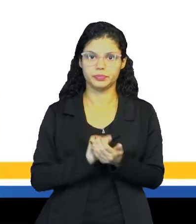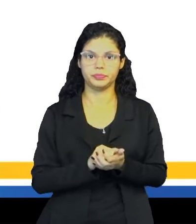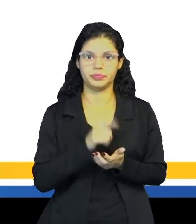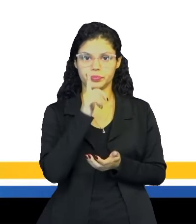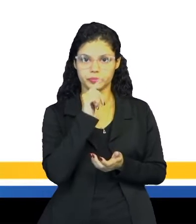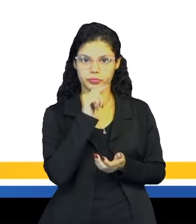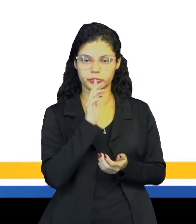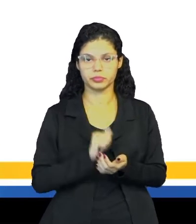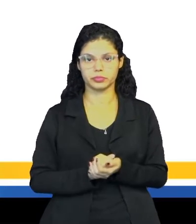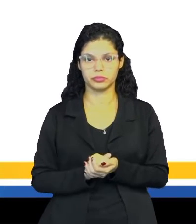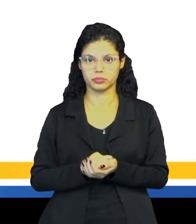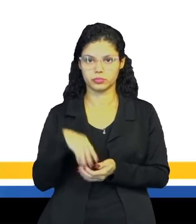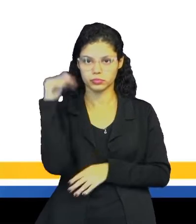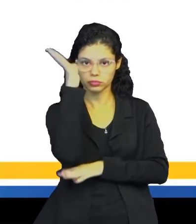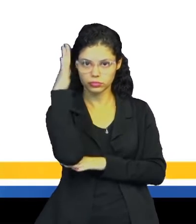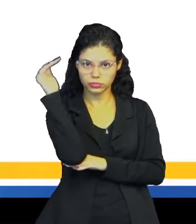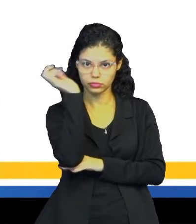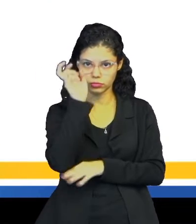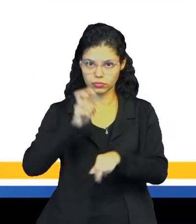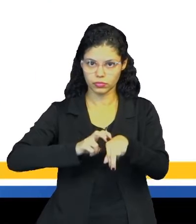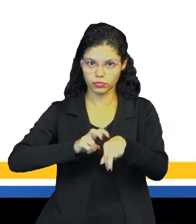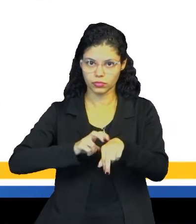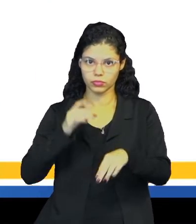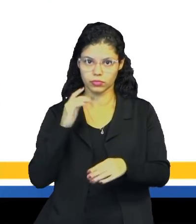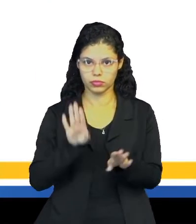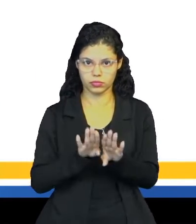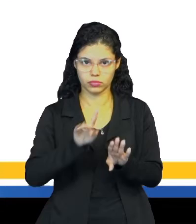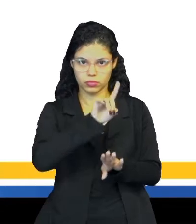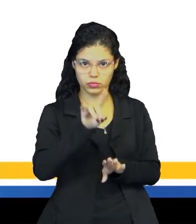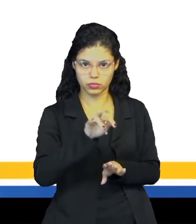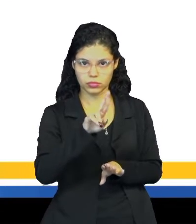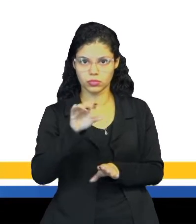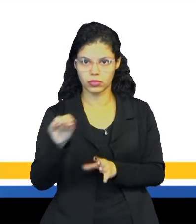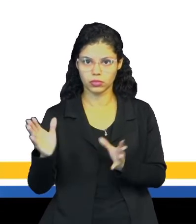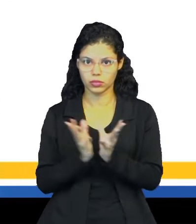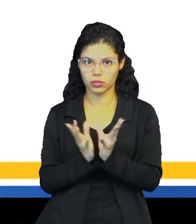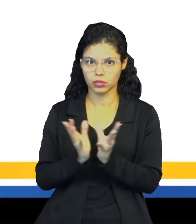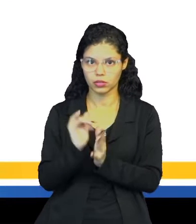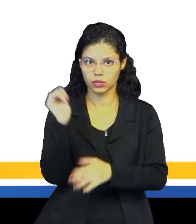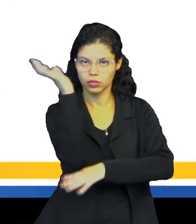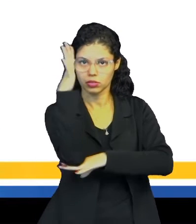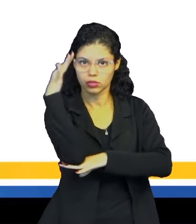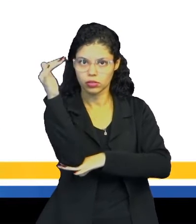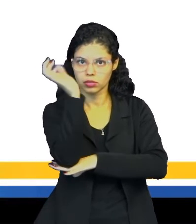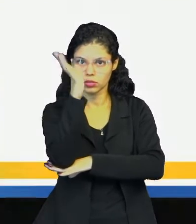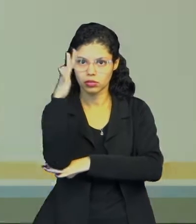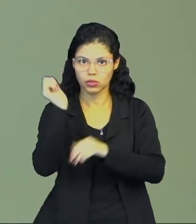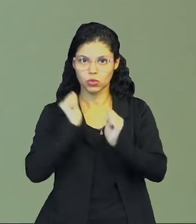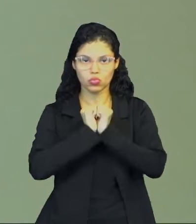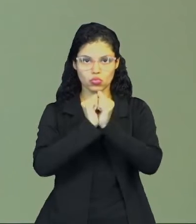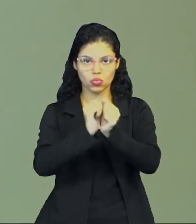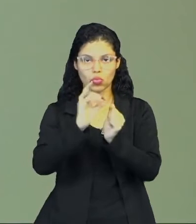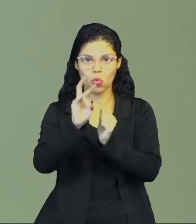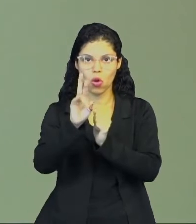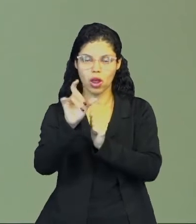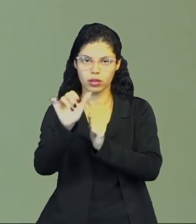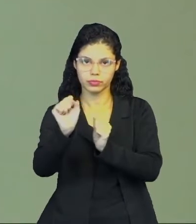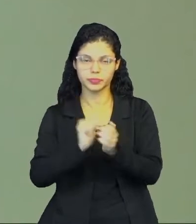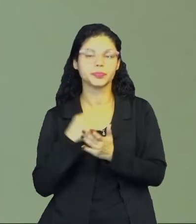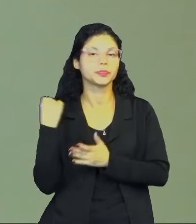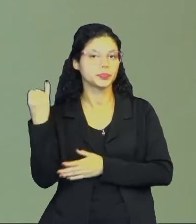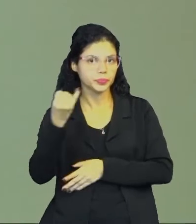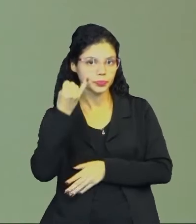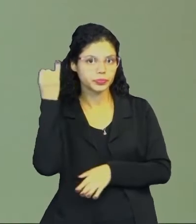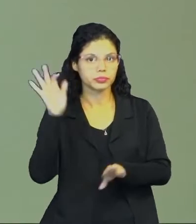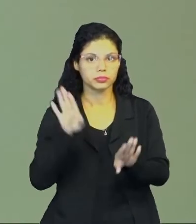algas verdes com fungos, as zooxantelas, que é também uma associação de algas com corais. Então, essa importância